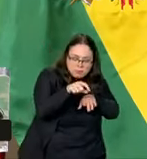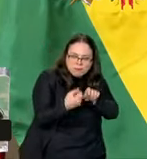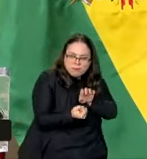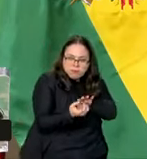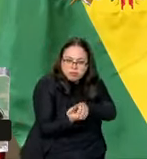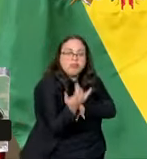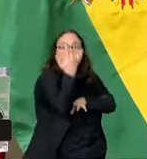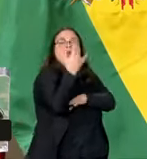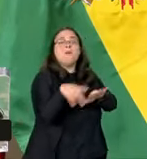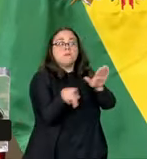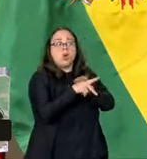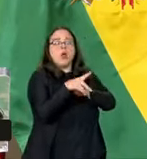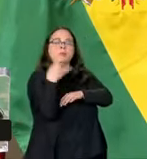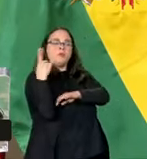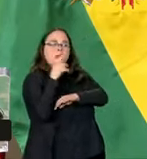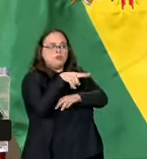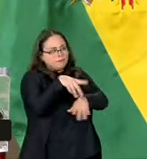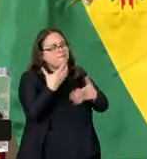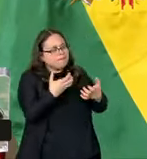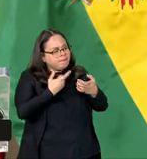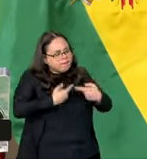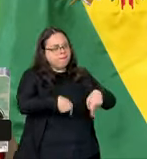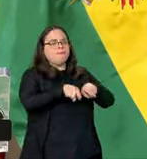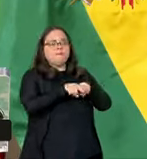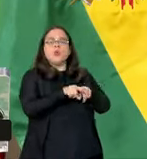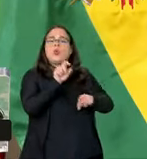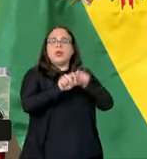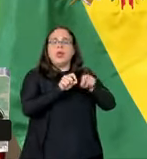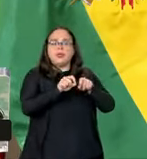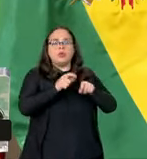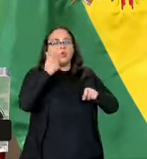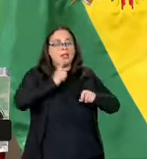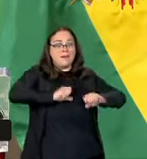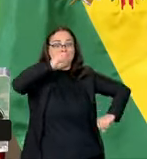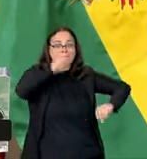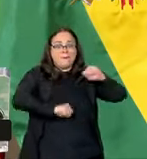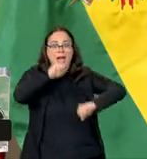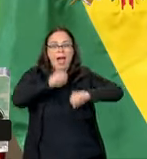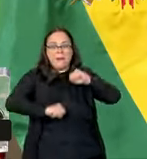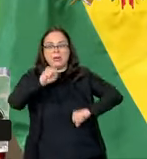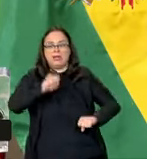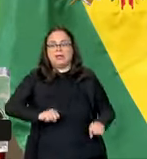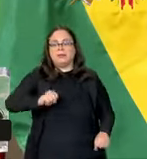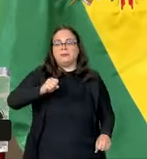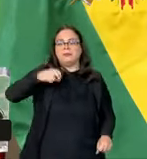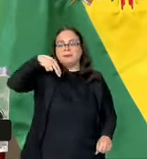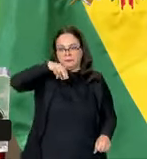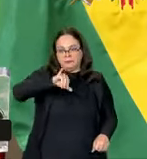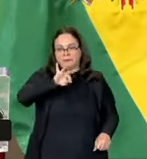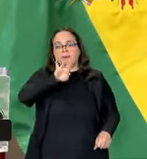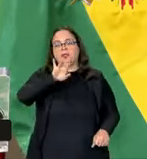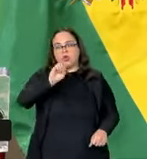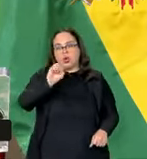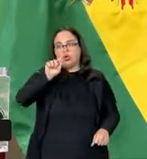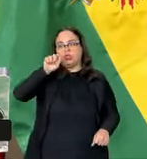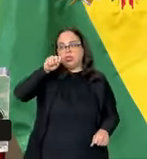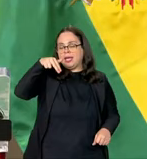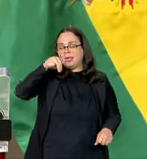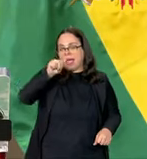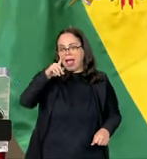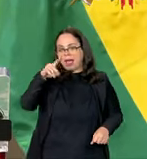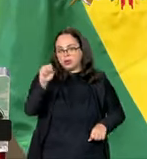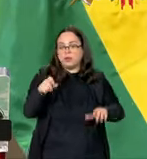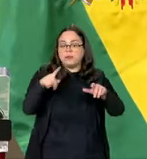fortalecer essa parceria com a implantação de uma fábrica de nitrogenados entre Corumbá e Porto